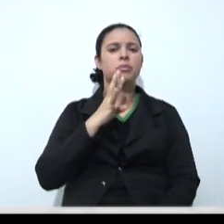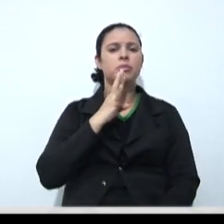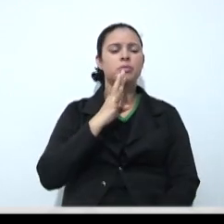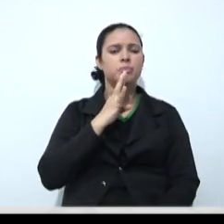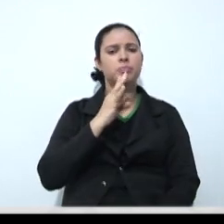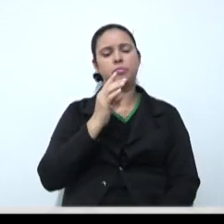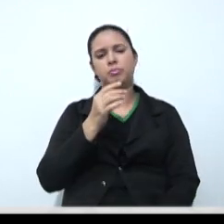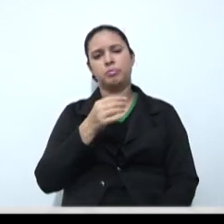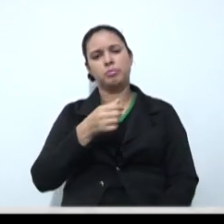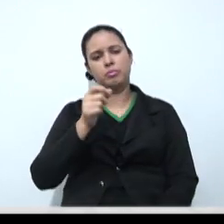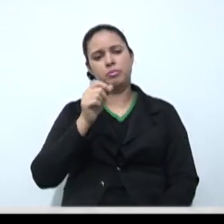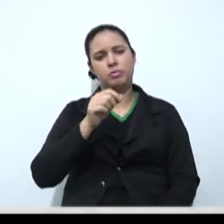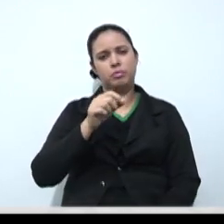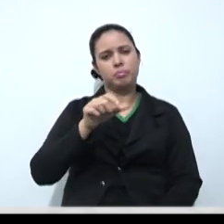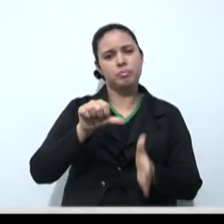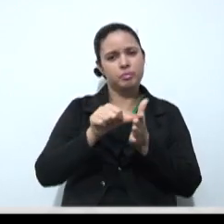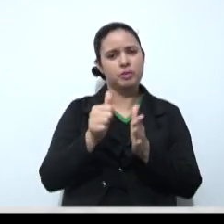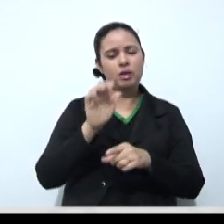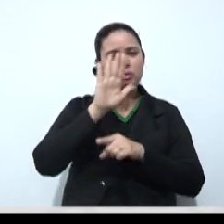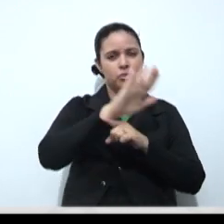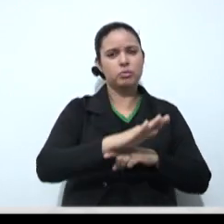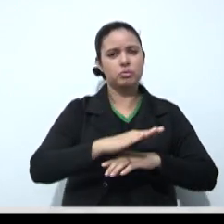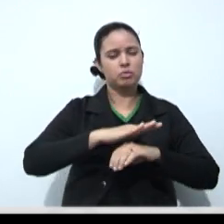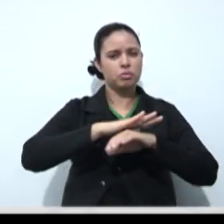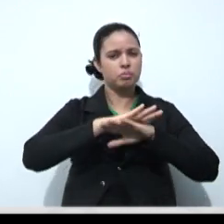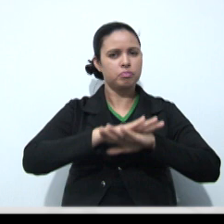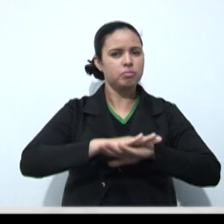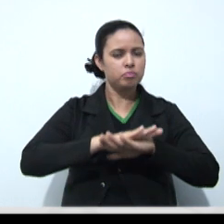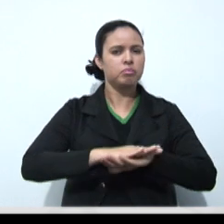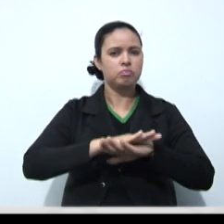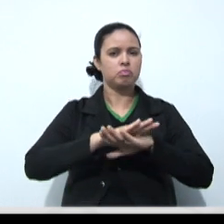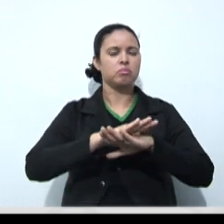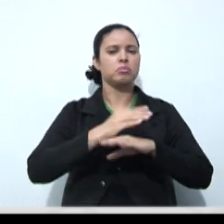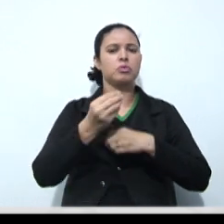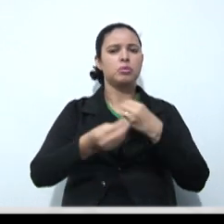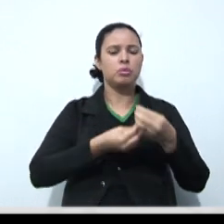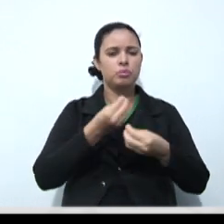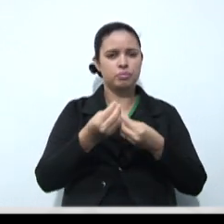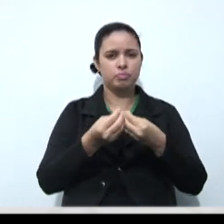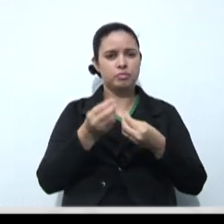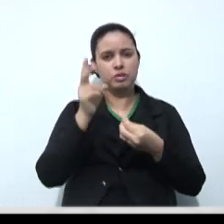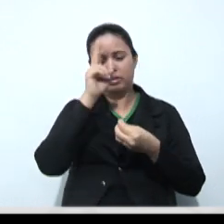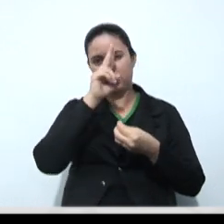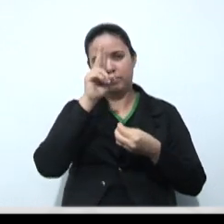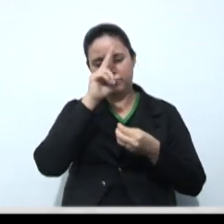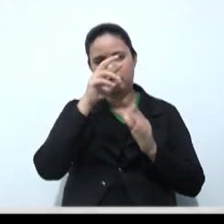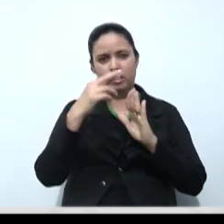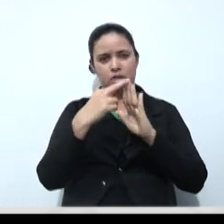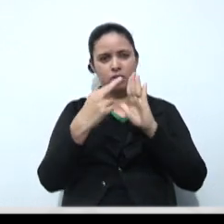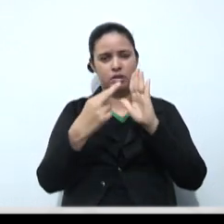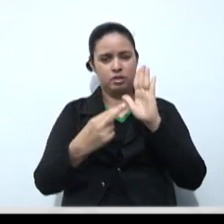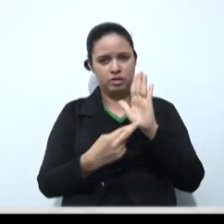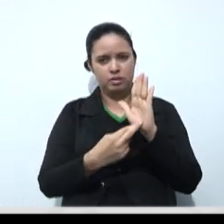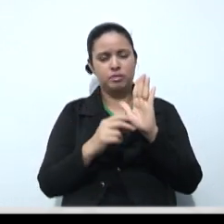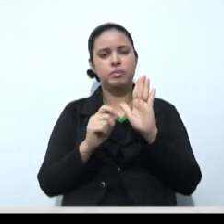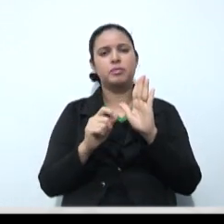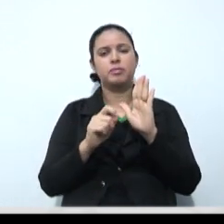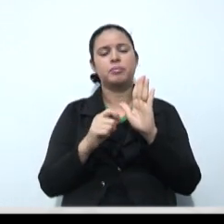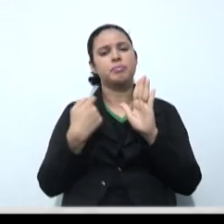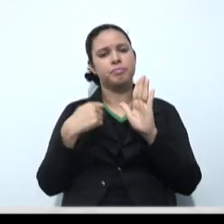primeiros socorros necessários às vítimas de acidentes e lembrando vocês que regras são feitas para